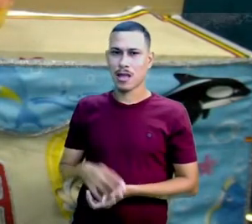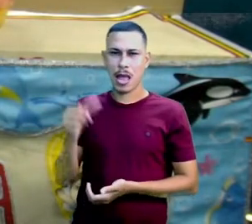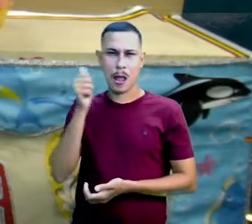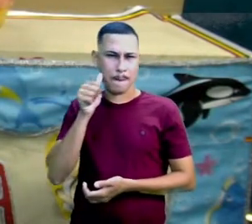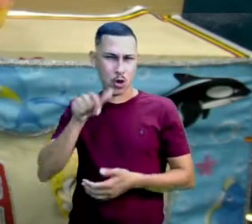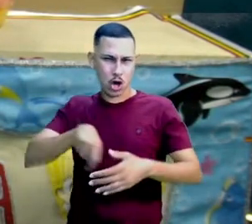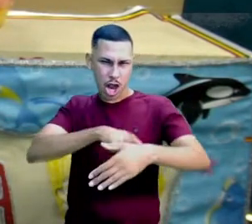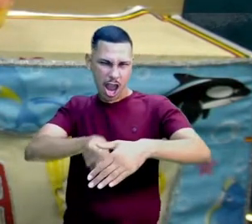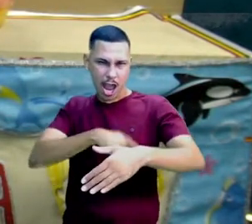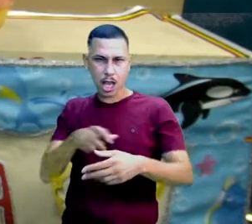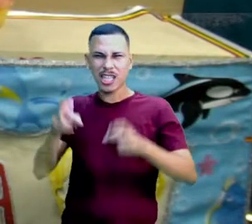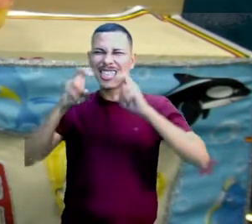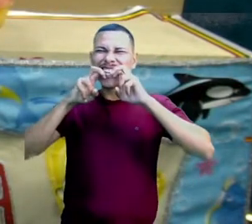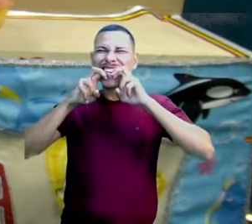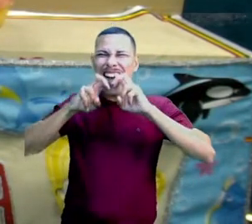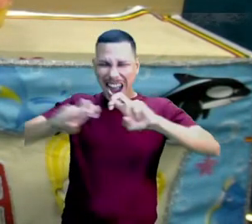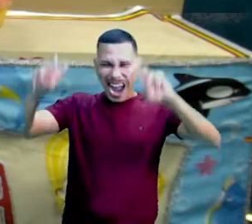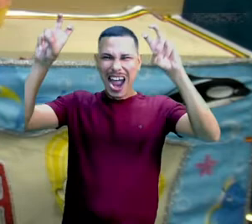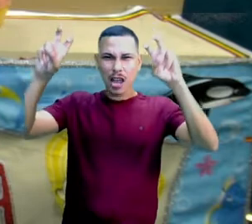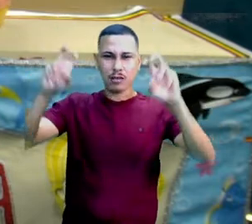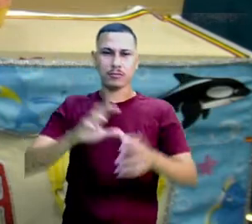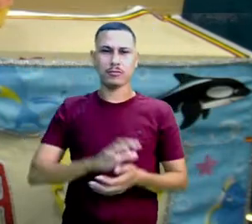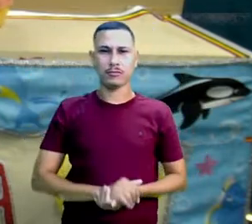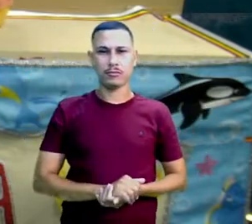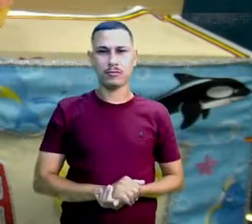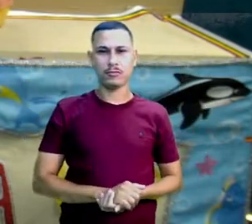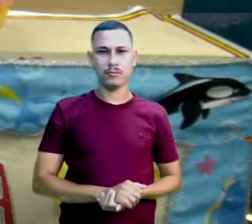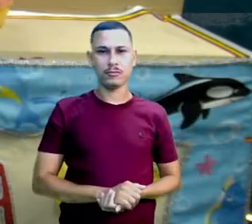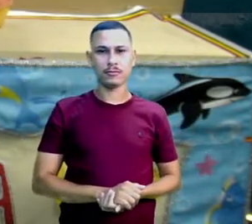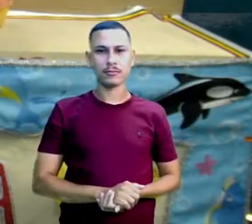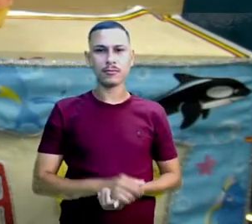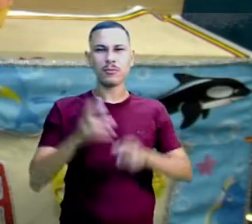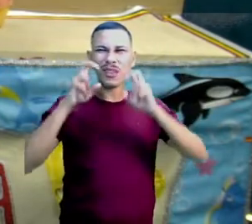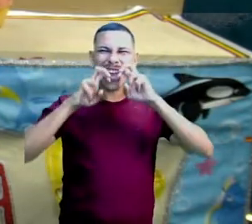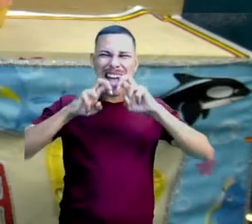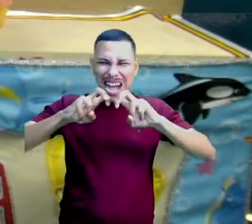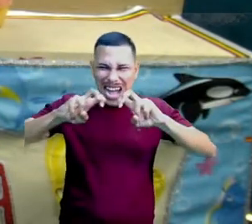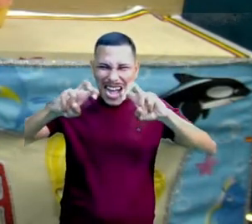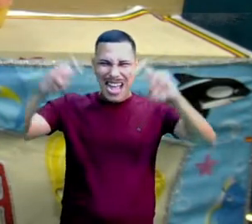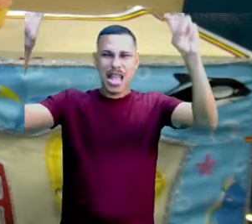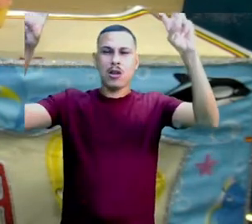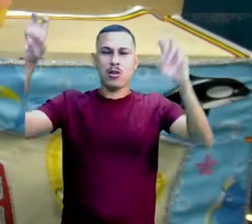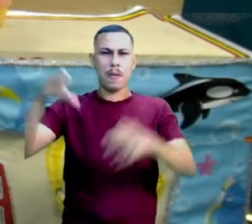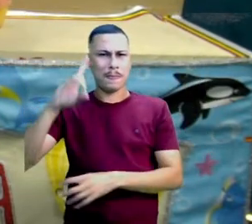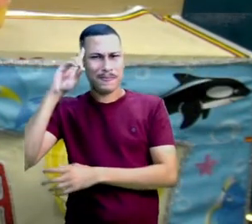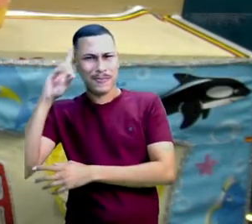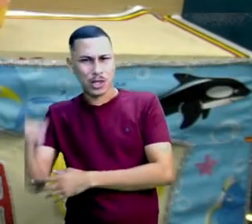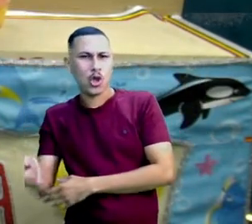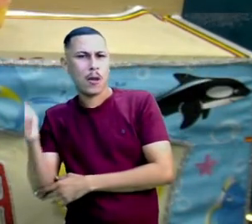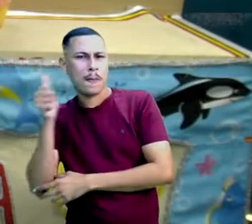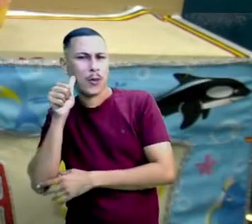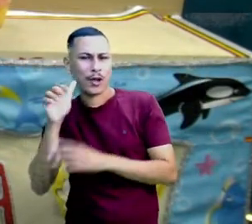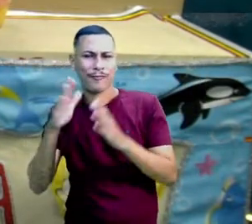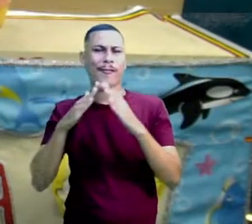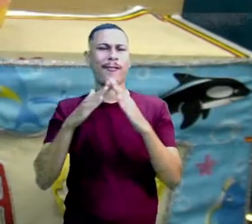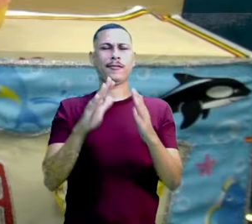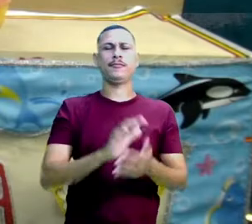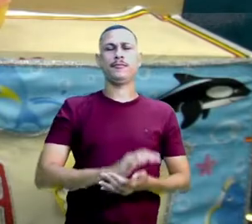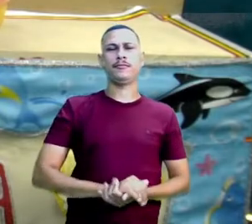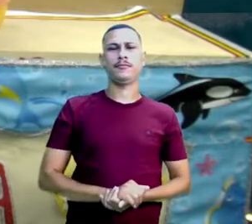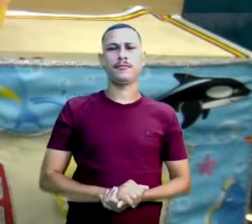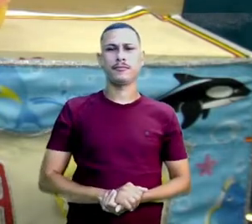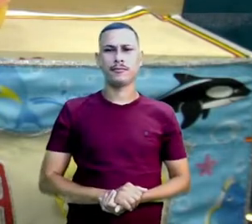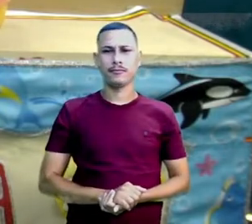Patroa. É, quase que Dialê não consegue falar o nome, não foi? Ligou pra quem? Pra patroa, pra dona da casa. Ligou pra patroa. Isso. É